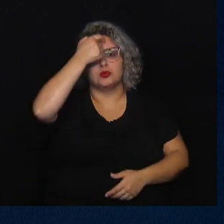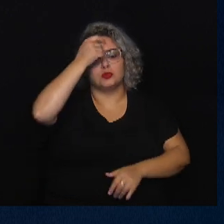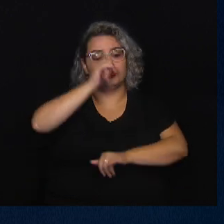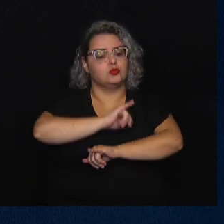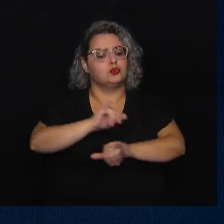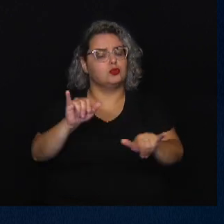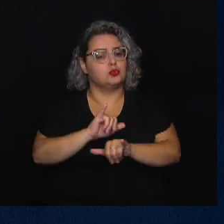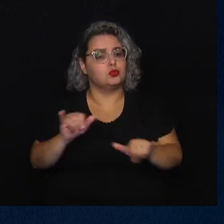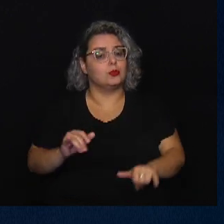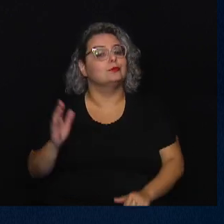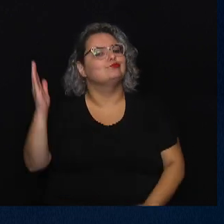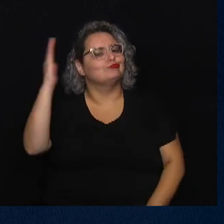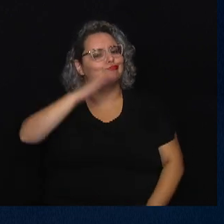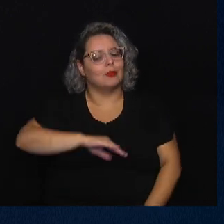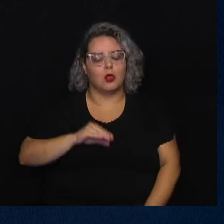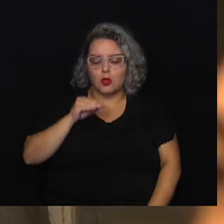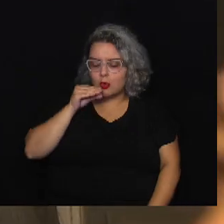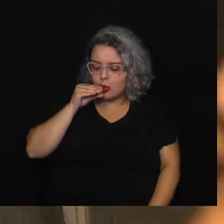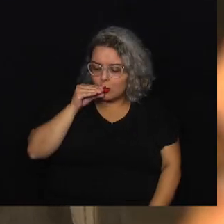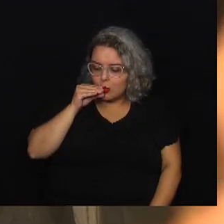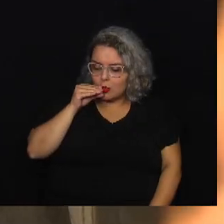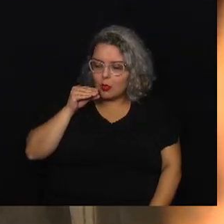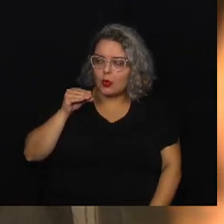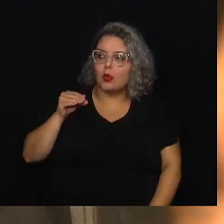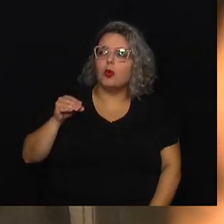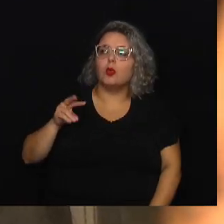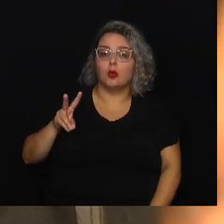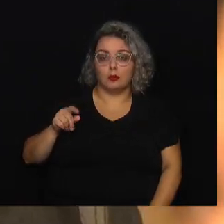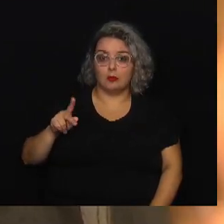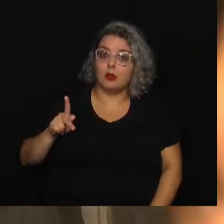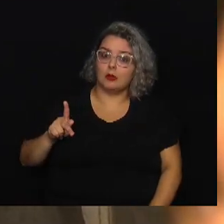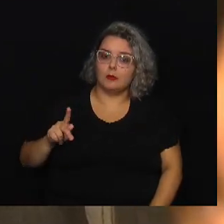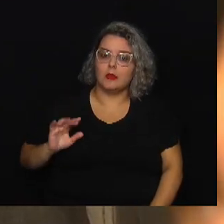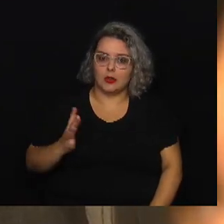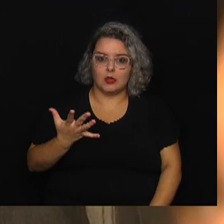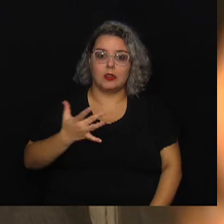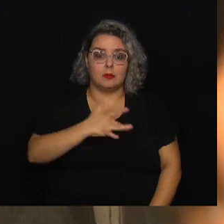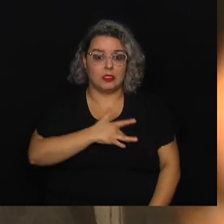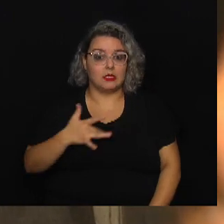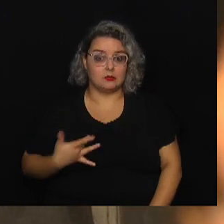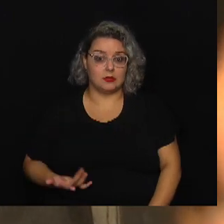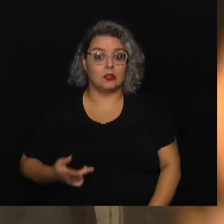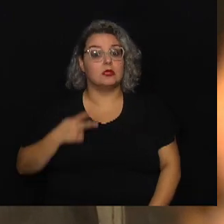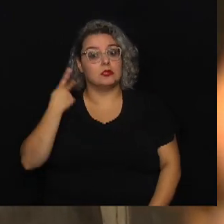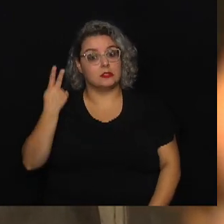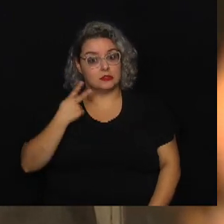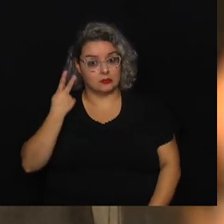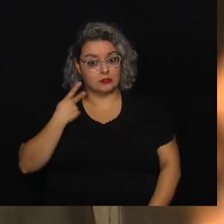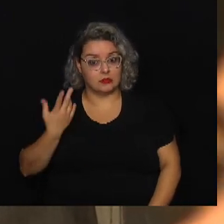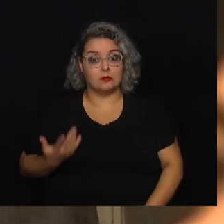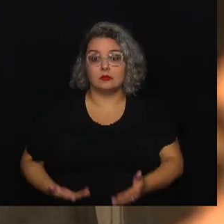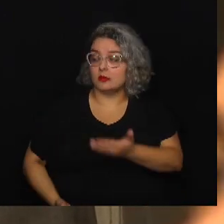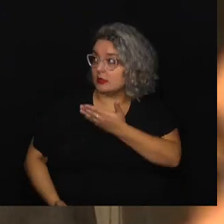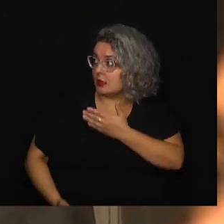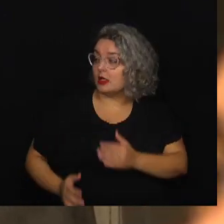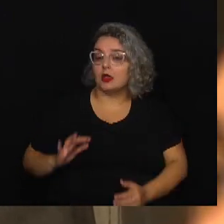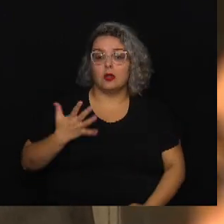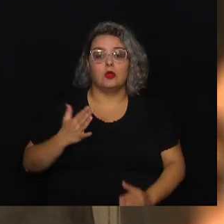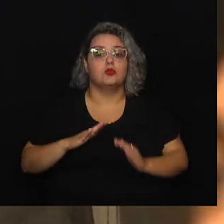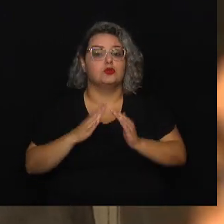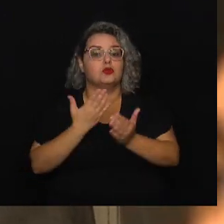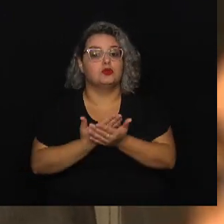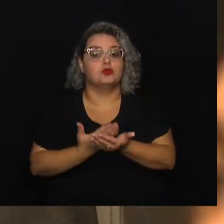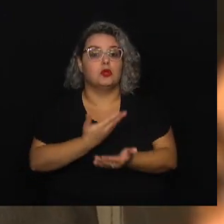sobre o mal que o cigarro eletrônico causa. Segundo o parlamentar, as campanhas devem acontecer em escolas públicas